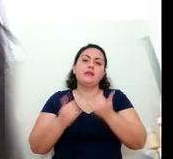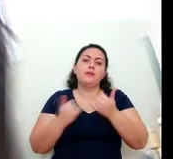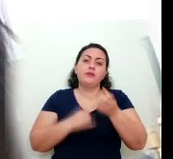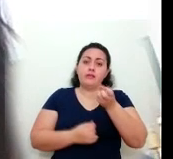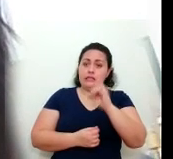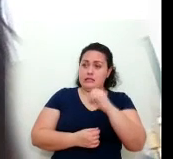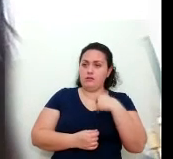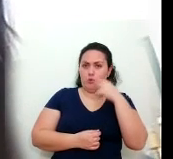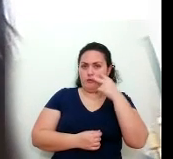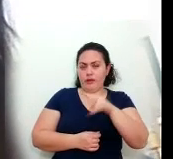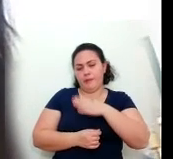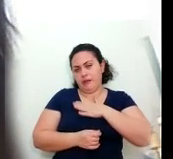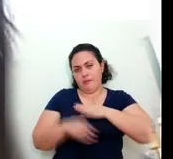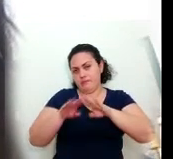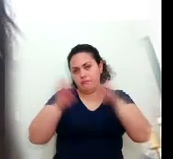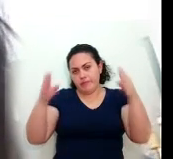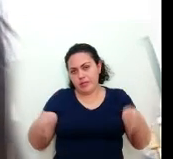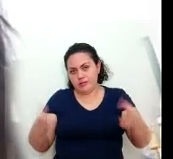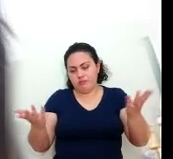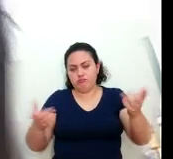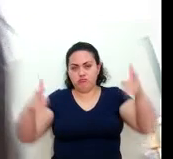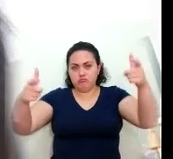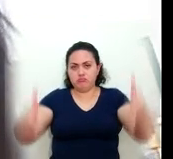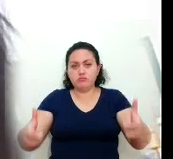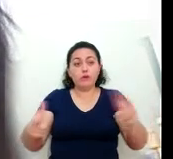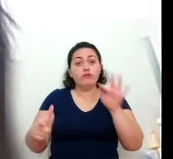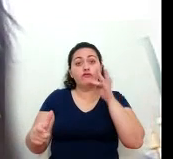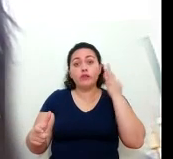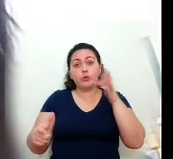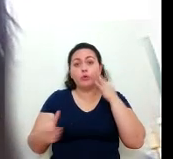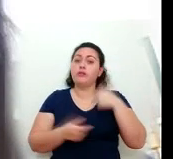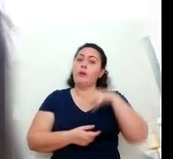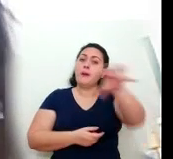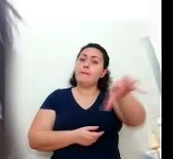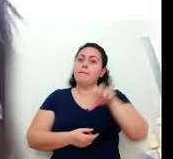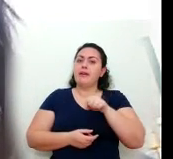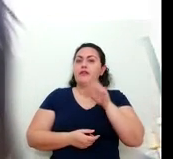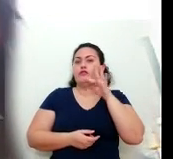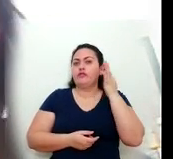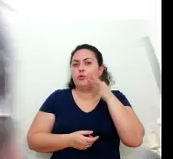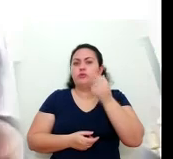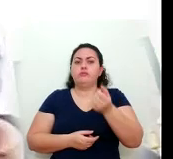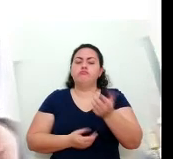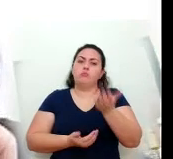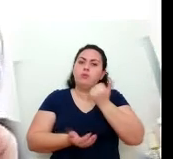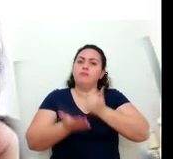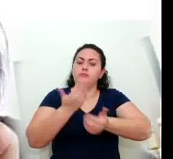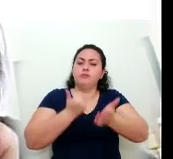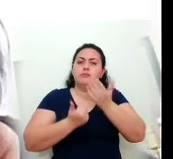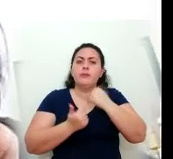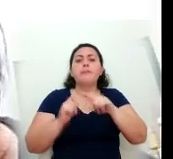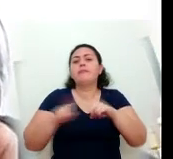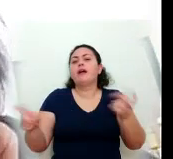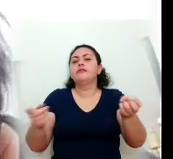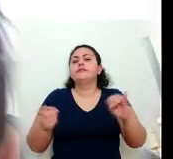ali à vista na minha mesa, enfim, na cozinha, uma cesta de frutas, eu tendo a pegar a cesta de fruta, a fruta. Mas se eu